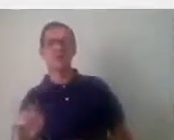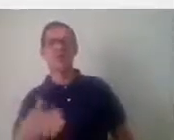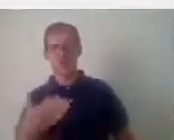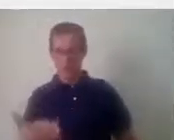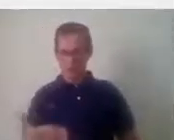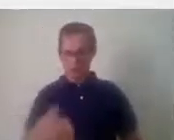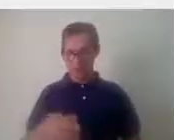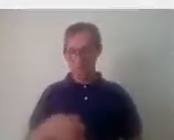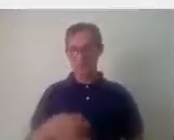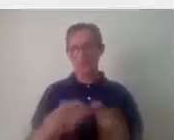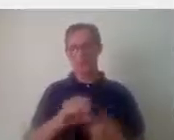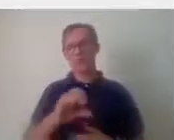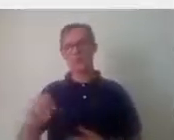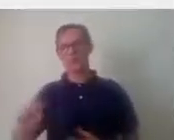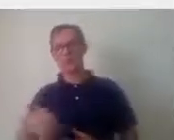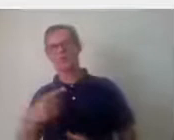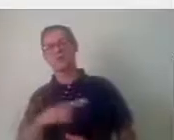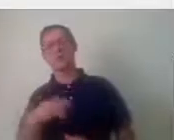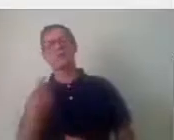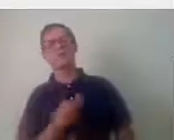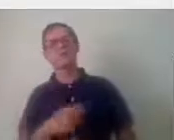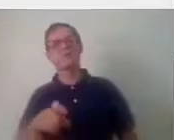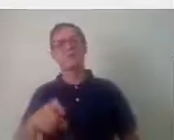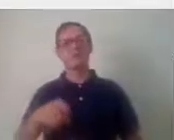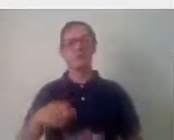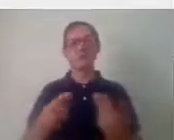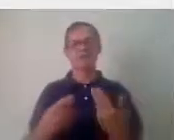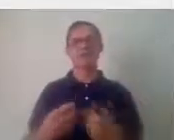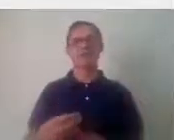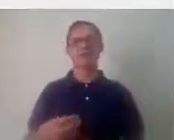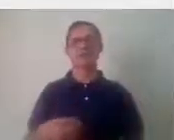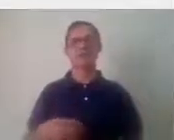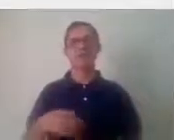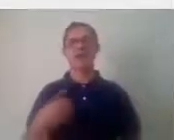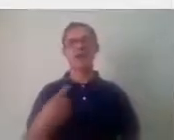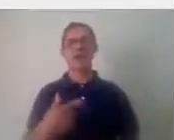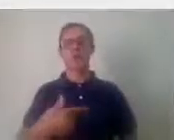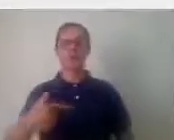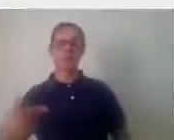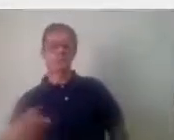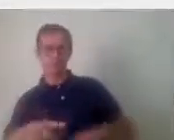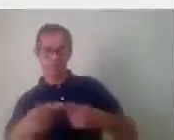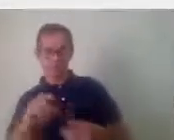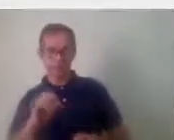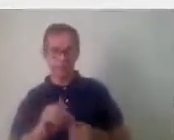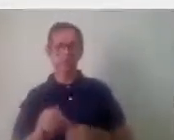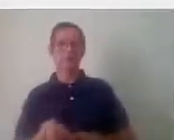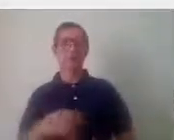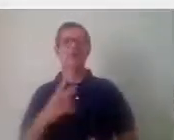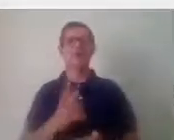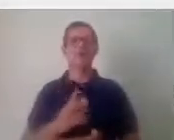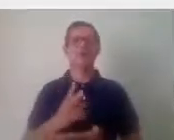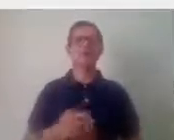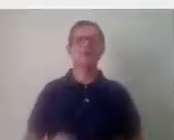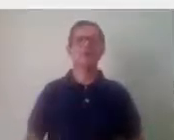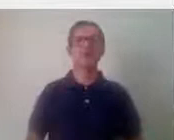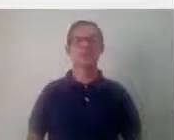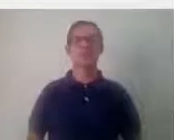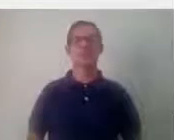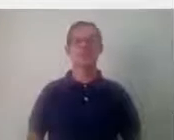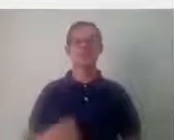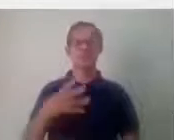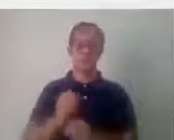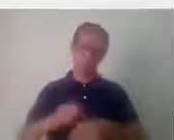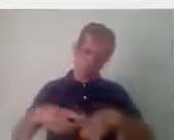Então, igual a zero, nós vamos ter que x é igual a 1,5. Nós fazemos o mesmo